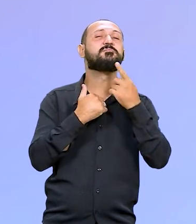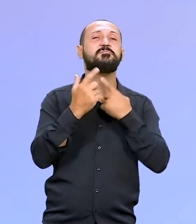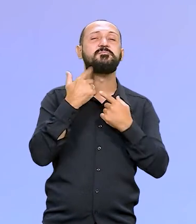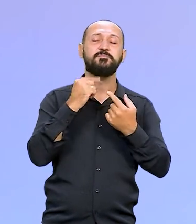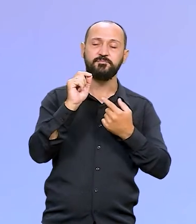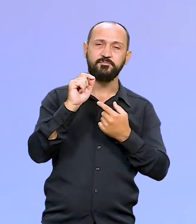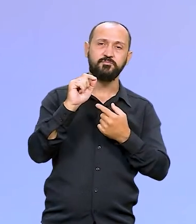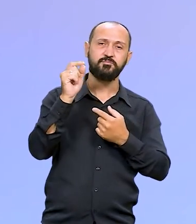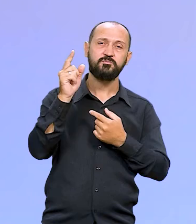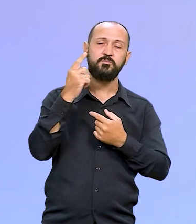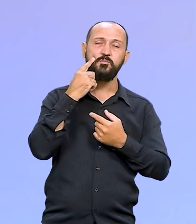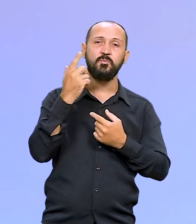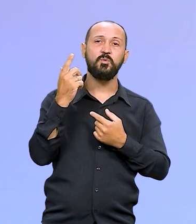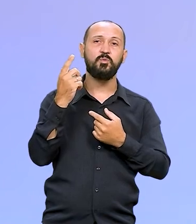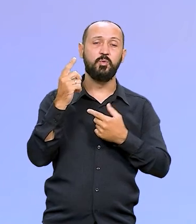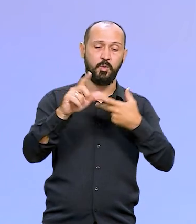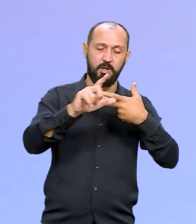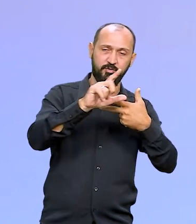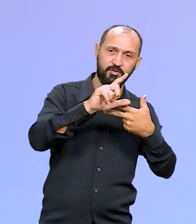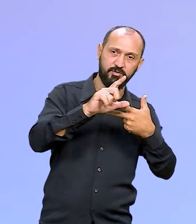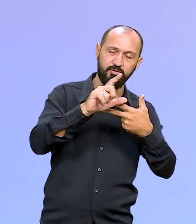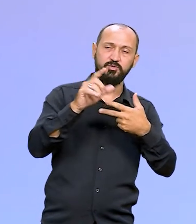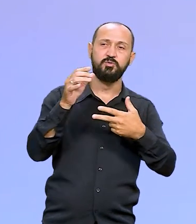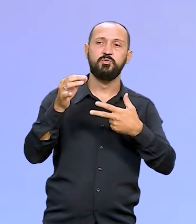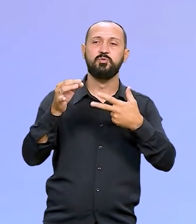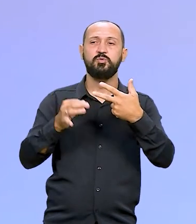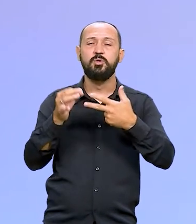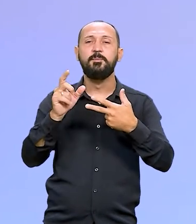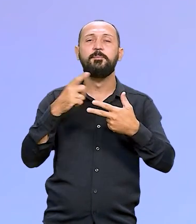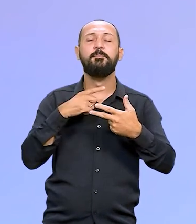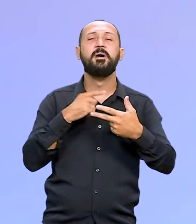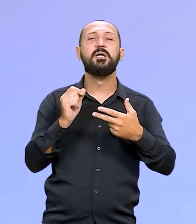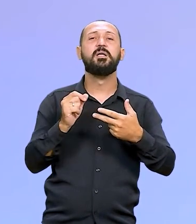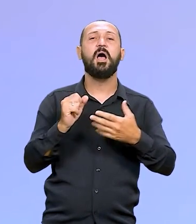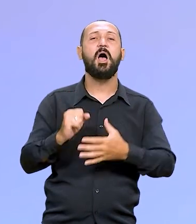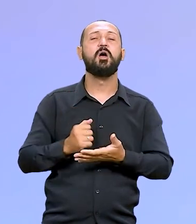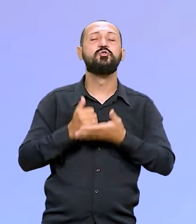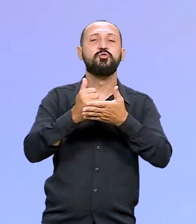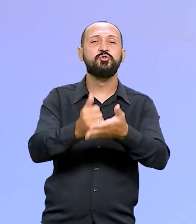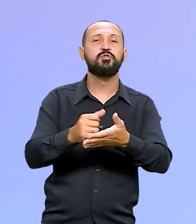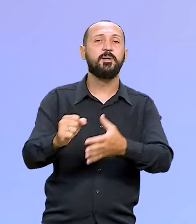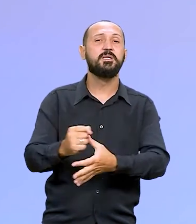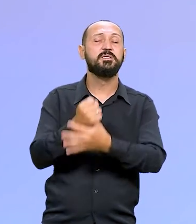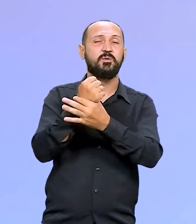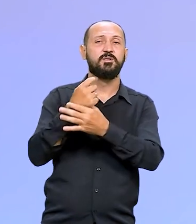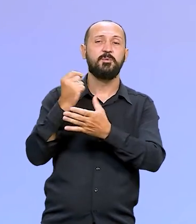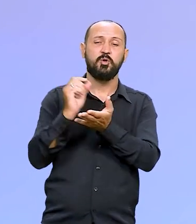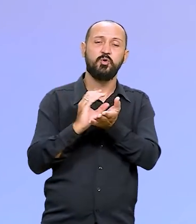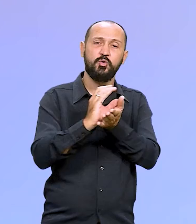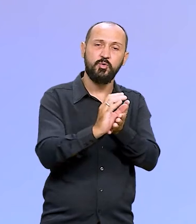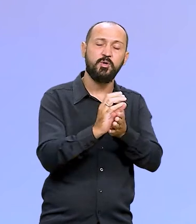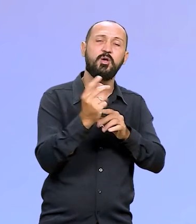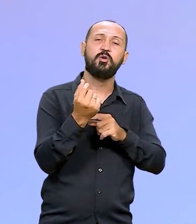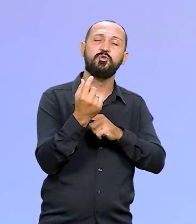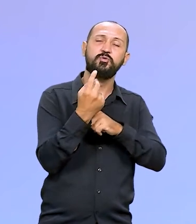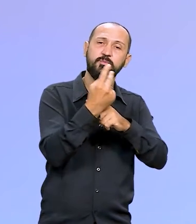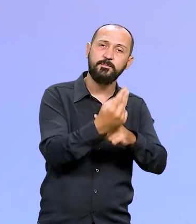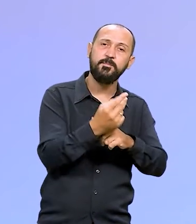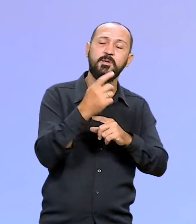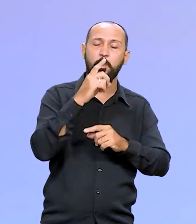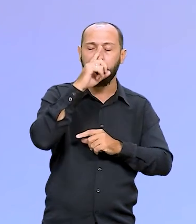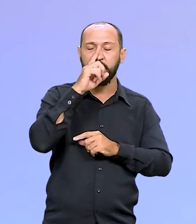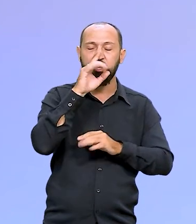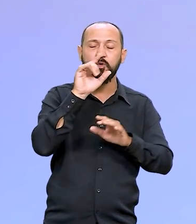talvez a vontade do judiciário, do legislativo em trazer segurança para o investidor, facilitar o crédito